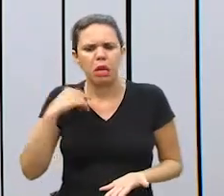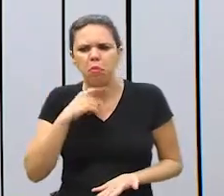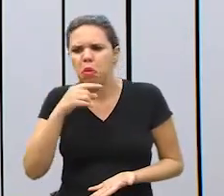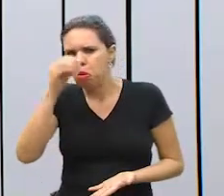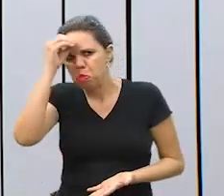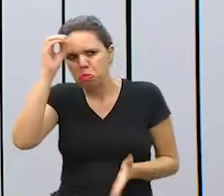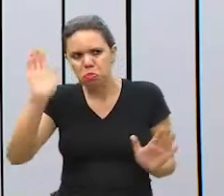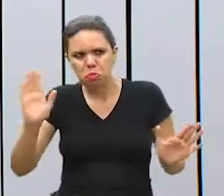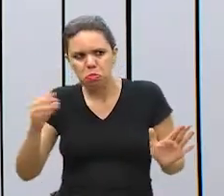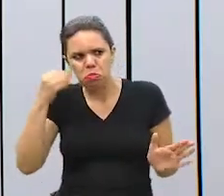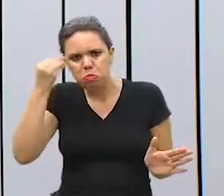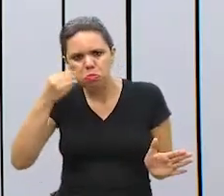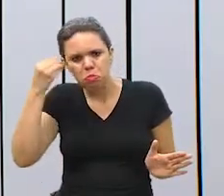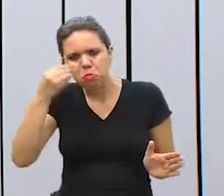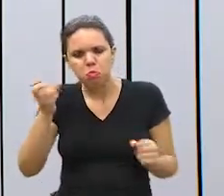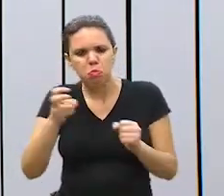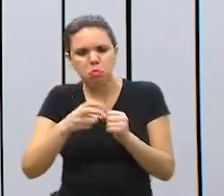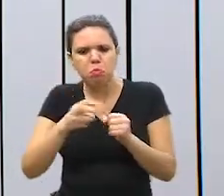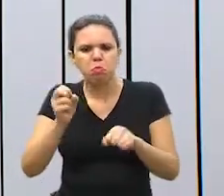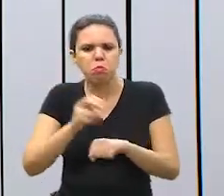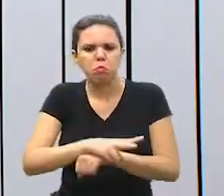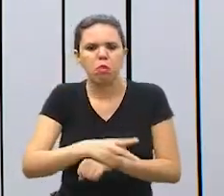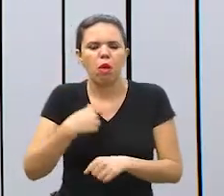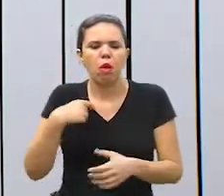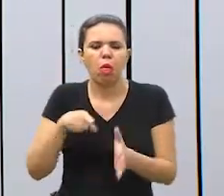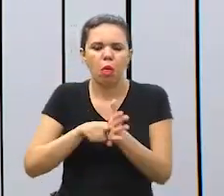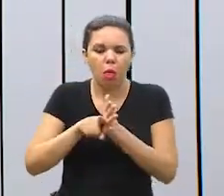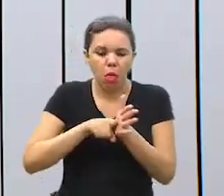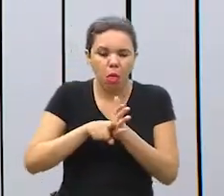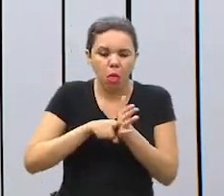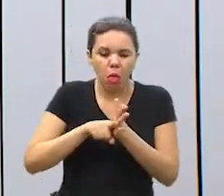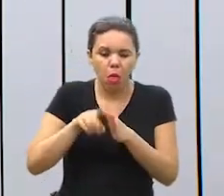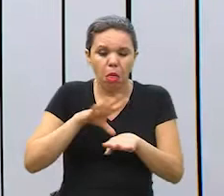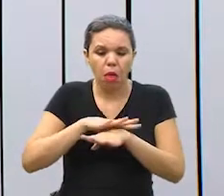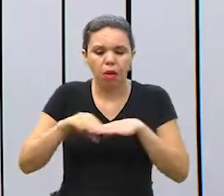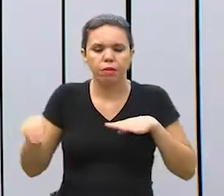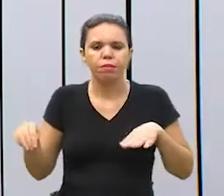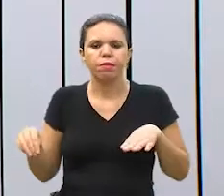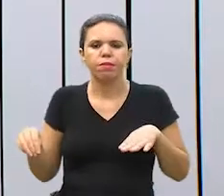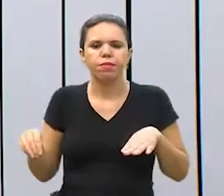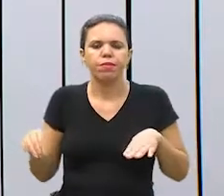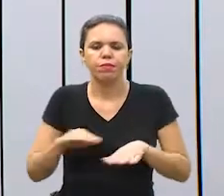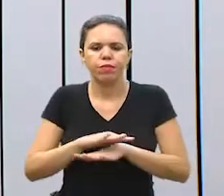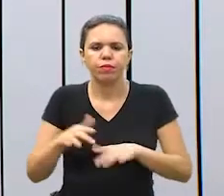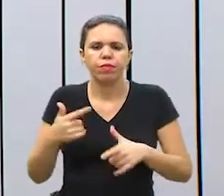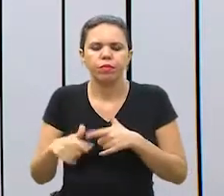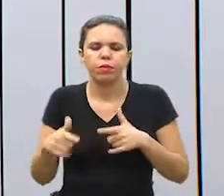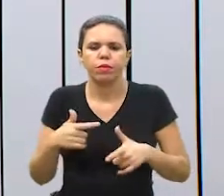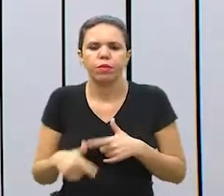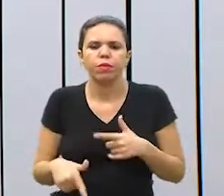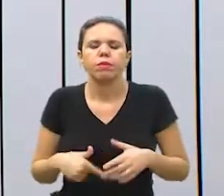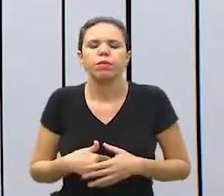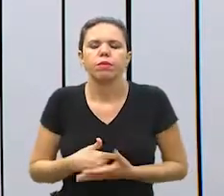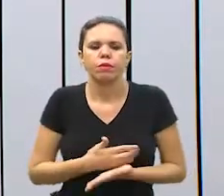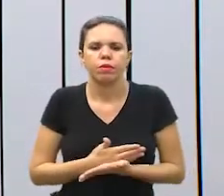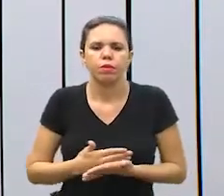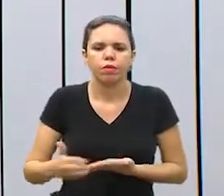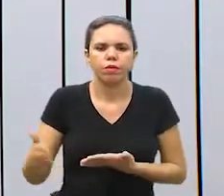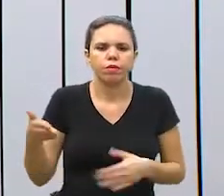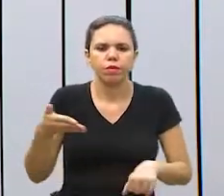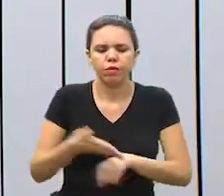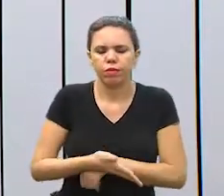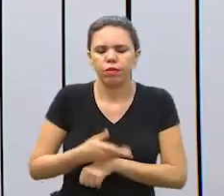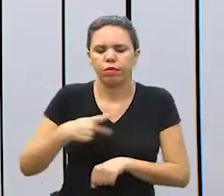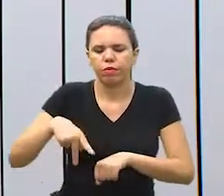ninguém sabe nada. Então nós estamos aí batendo cabeça, procurando cura, procurando acabar com essa pandemia desde o princípio que ela